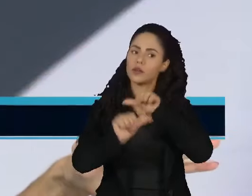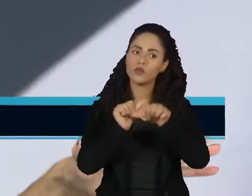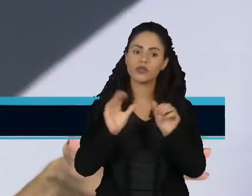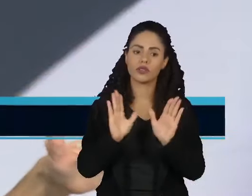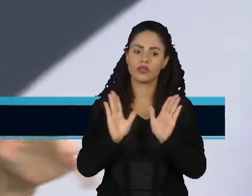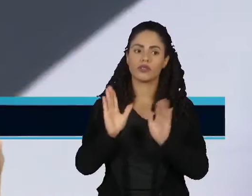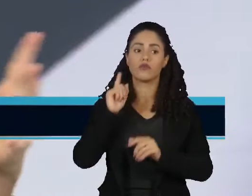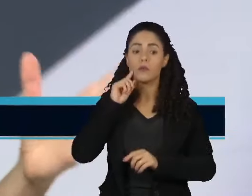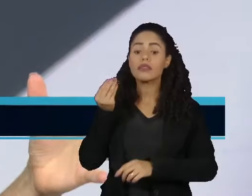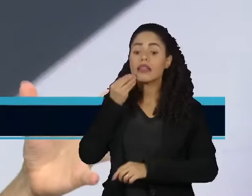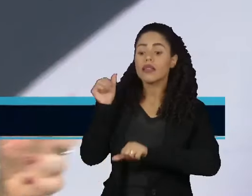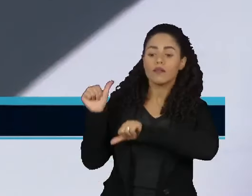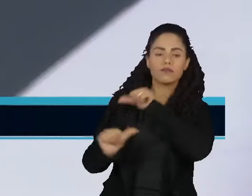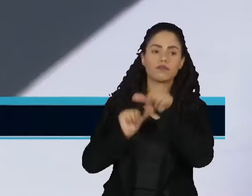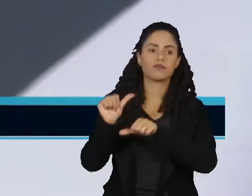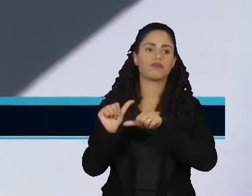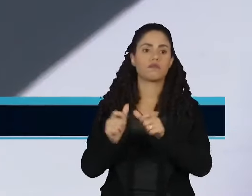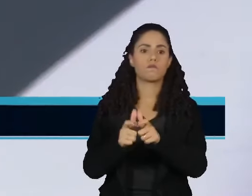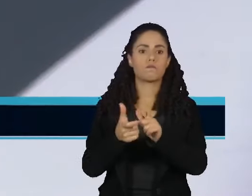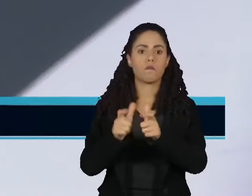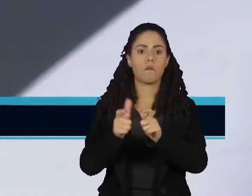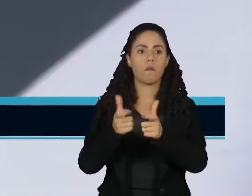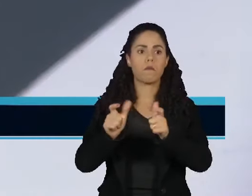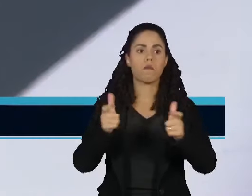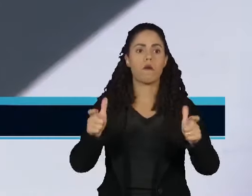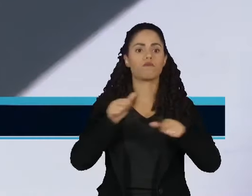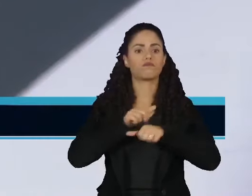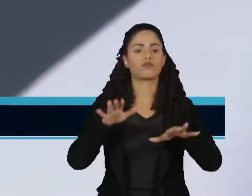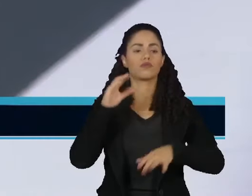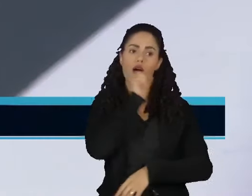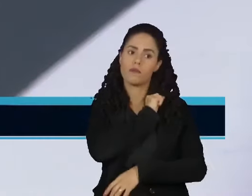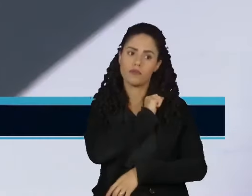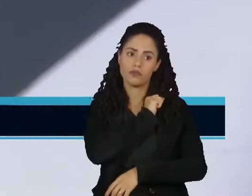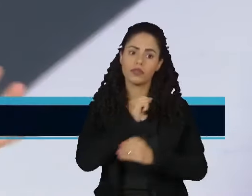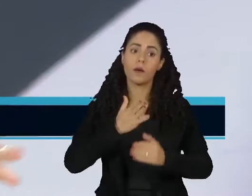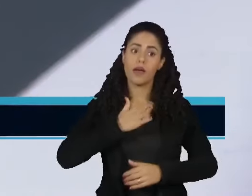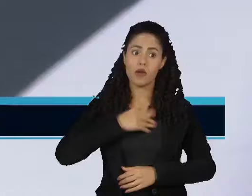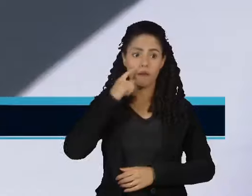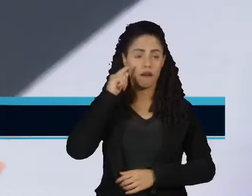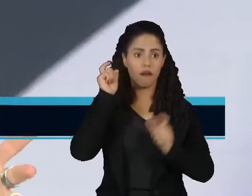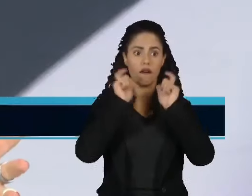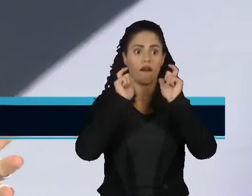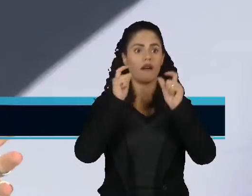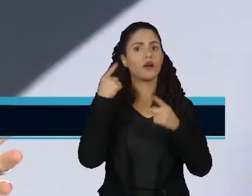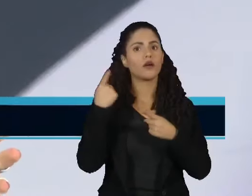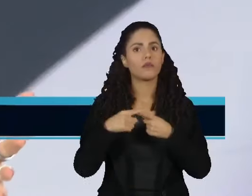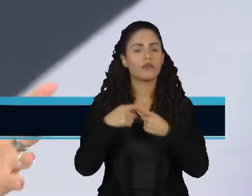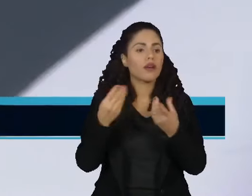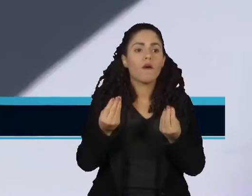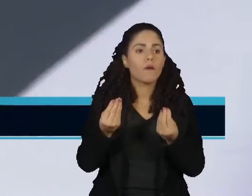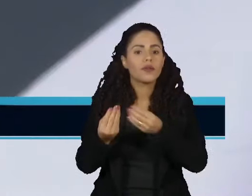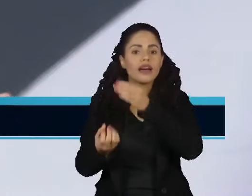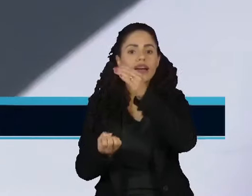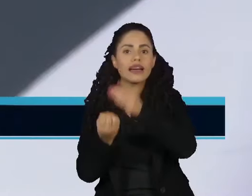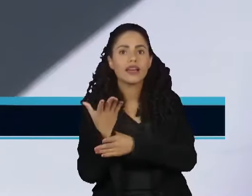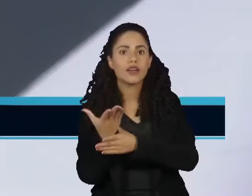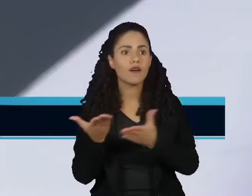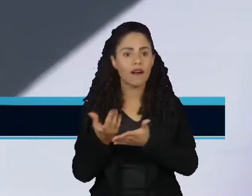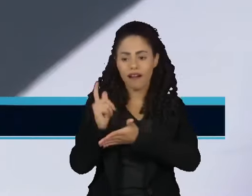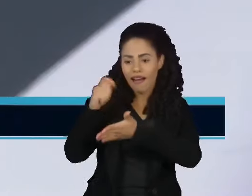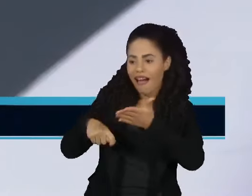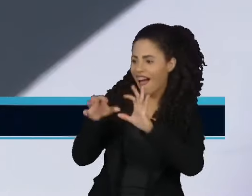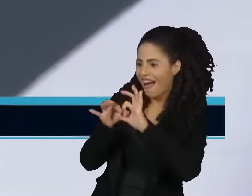gente imaginava. Assim, é muito grande, um crescimento muito rápido. Para mim, ainda é um aspecto assustador e é isso. Foi uma canetada que criou, e agora, numa canetada, você